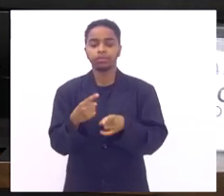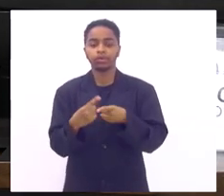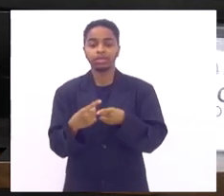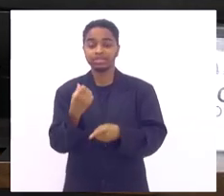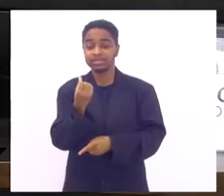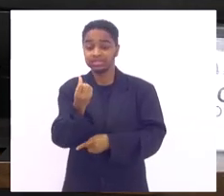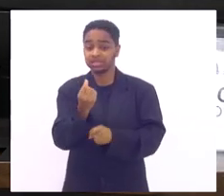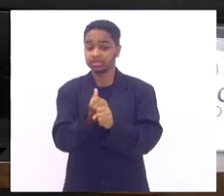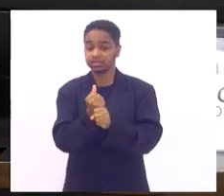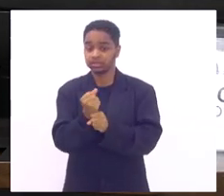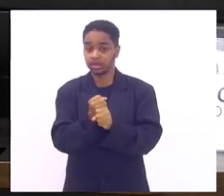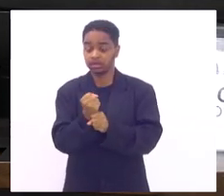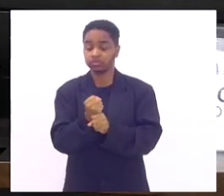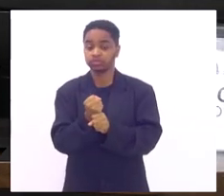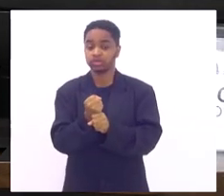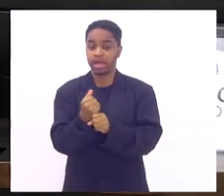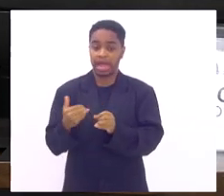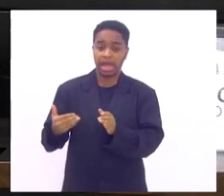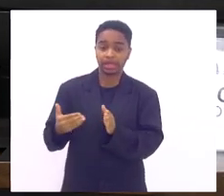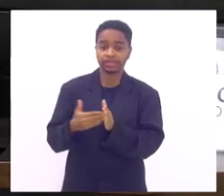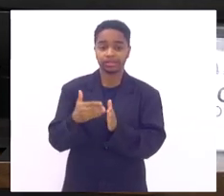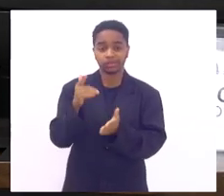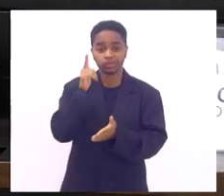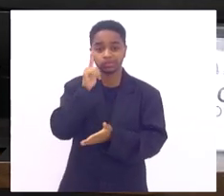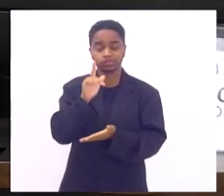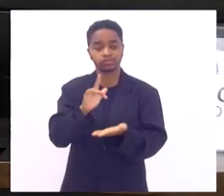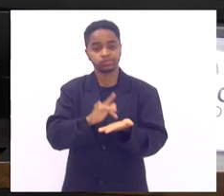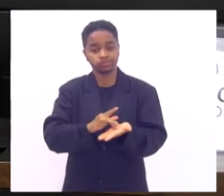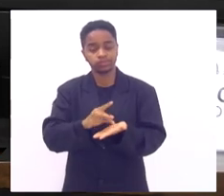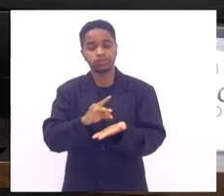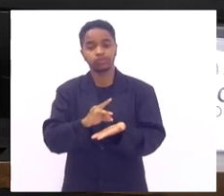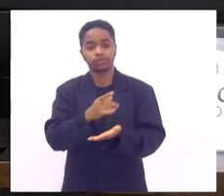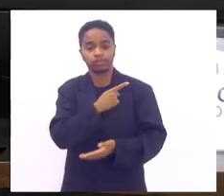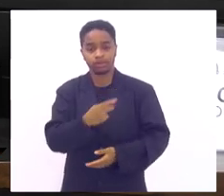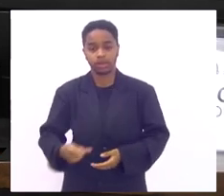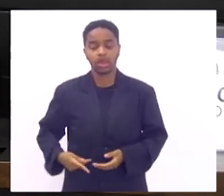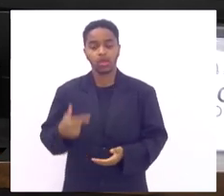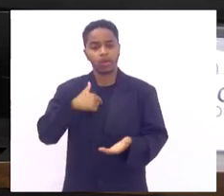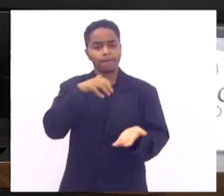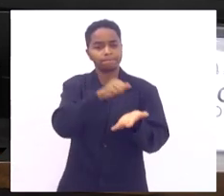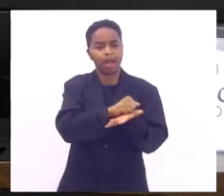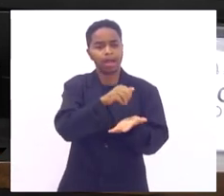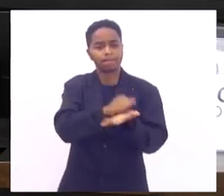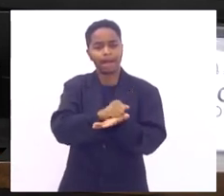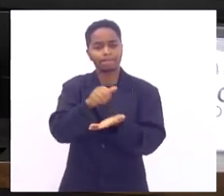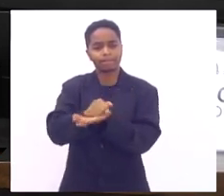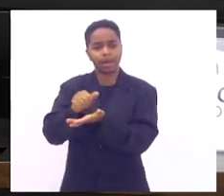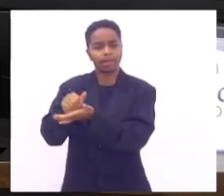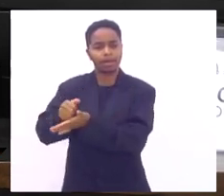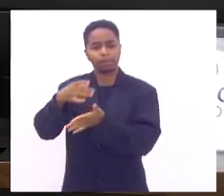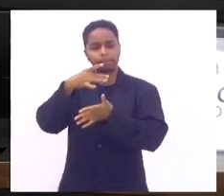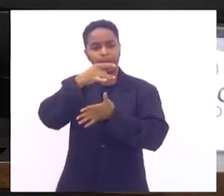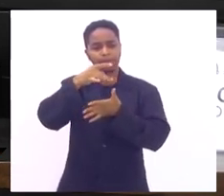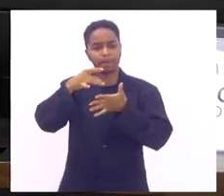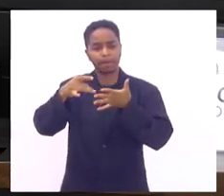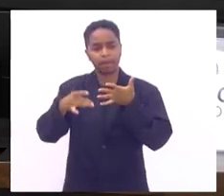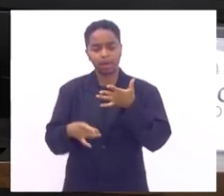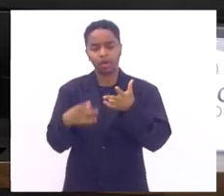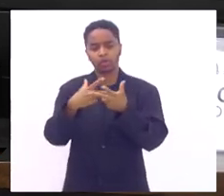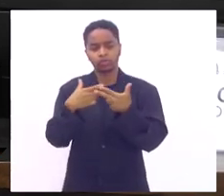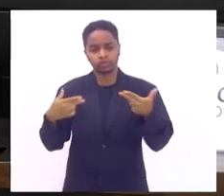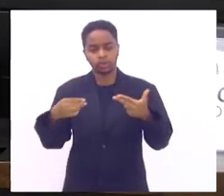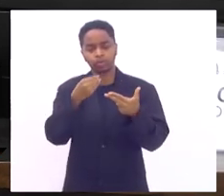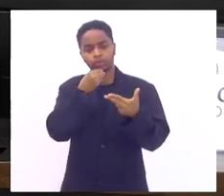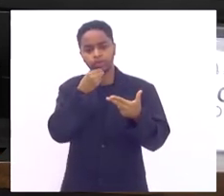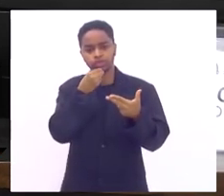até a presidência. Durante esses 6 anos, eu anotei num caderninho tudo que eu achava que o CRC podia fazer para melhorar a vida